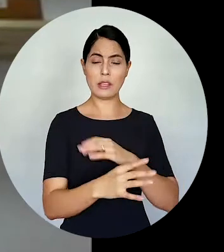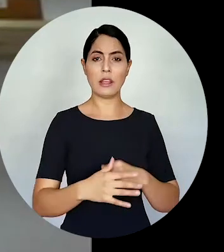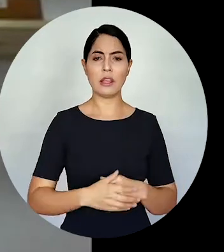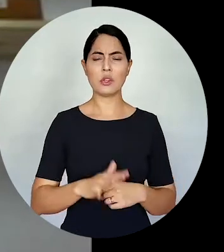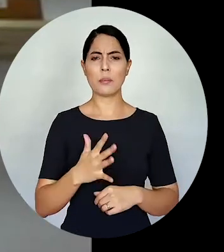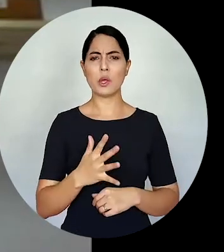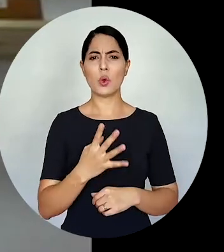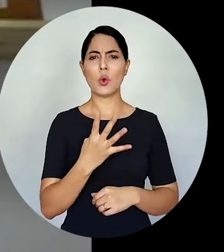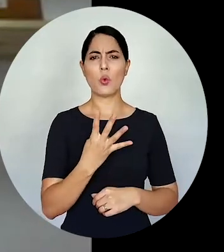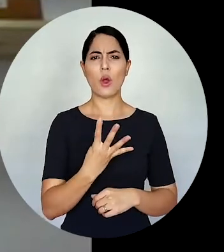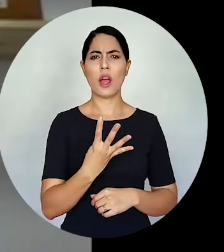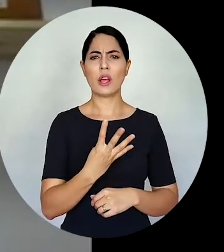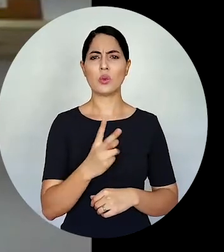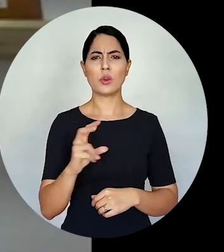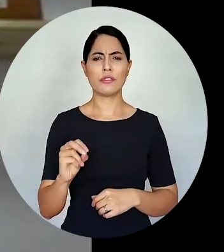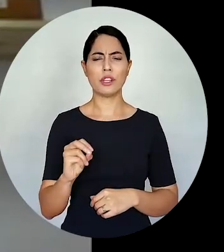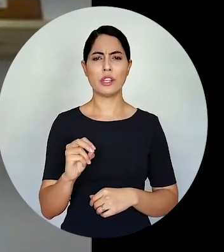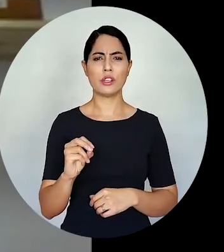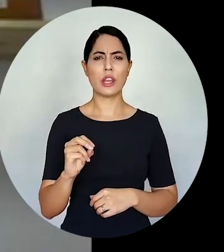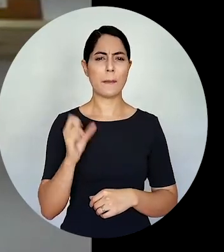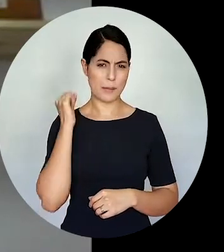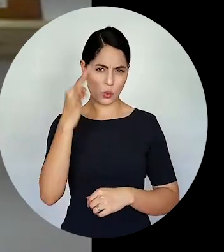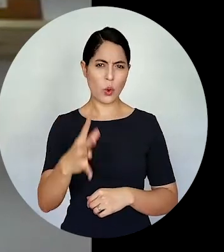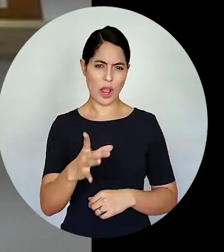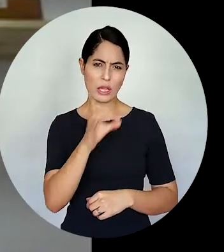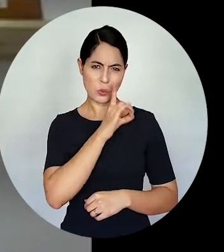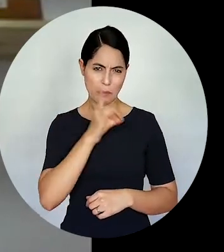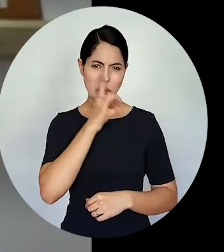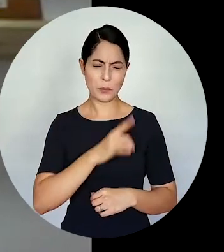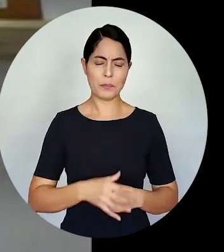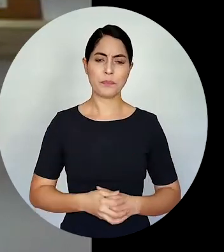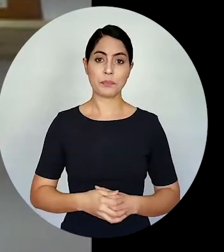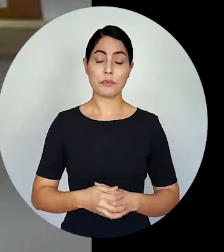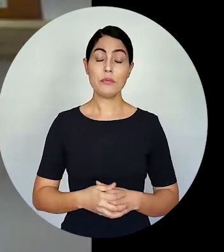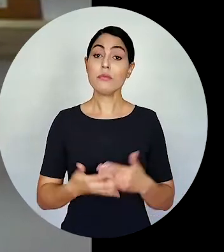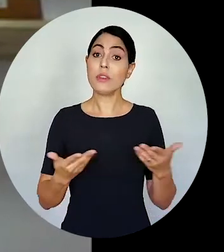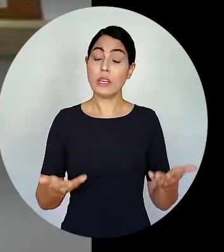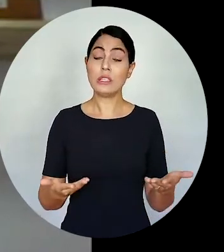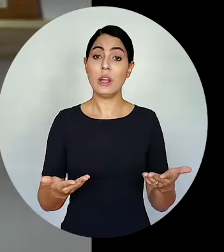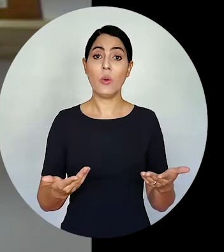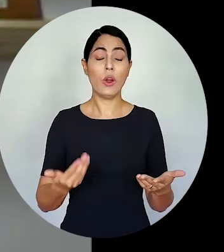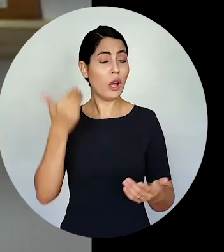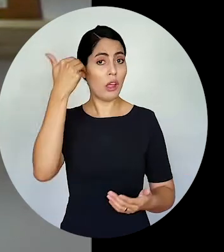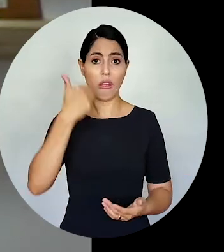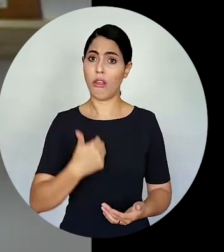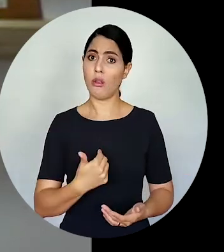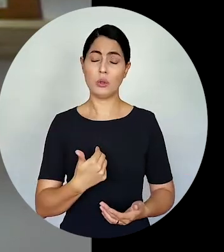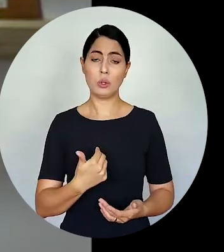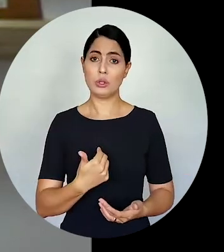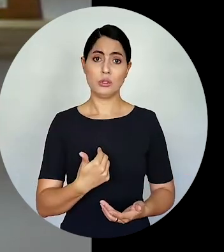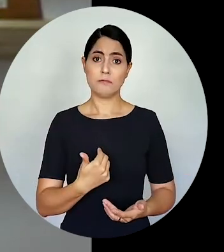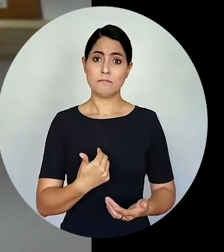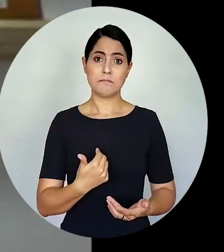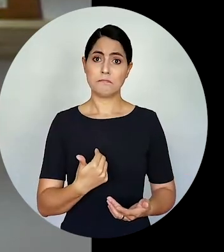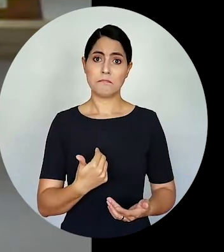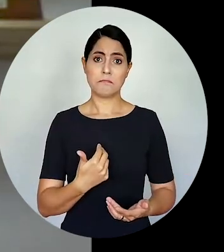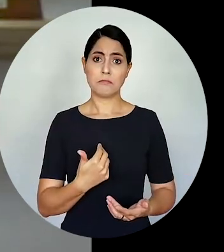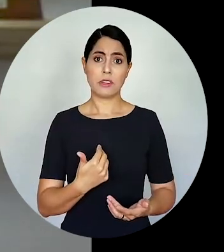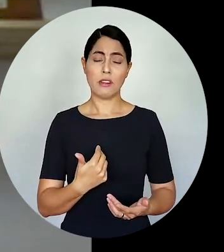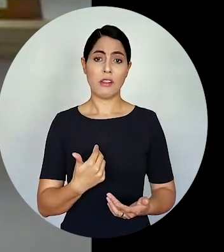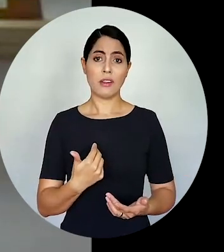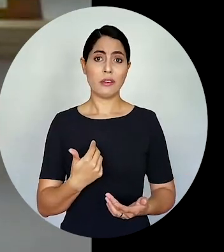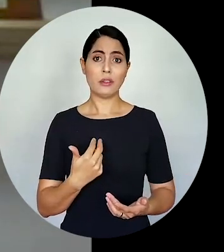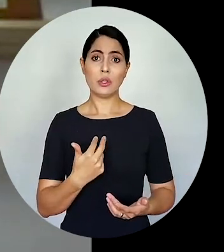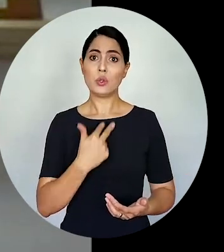às 4h20 da manhã, da madrugada do domingo, e que eu não tinha, portanto, data vista para